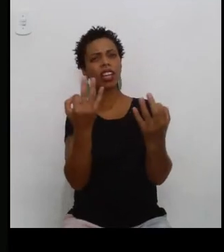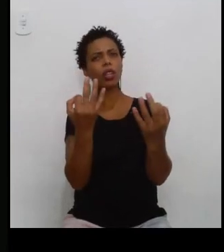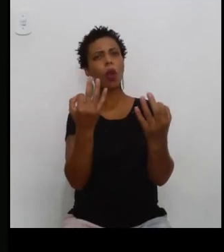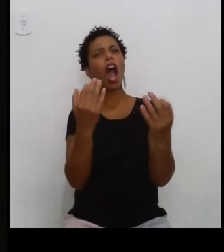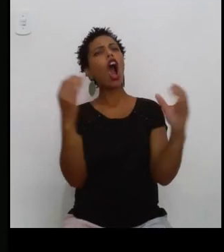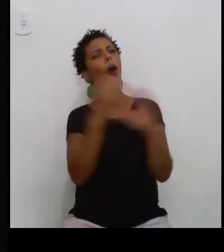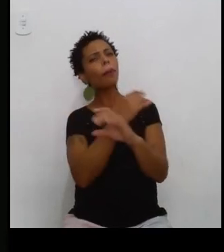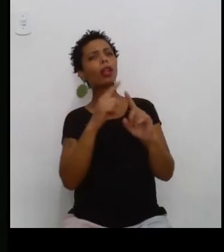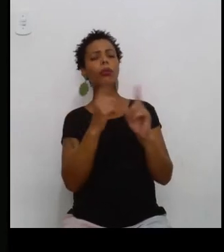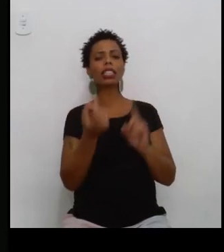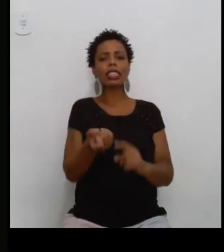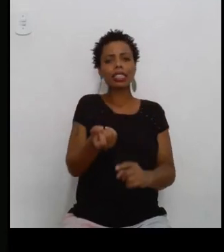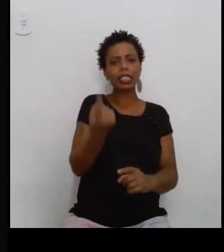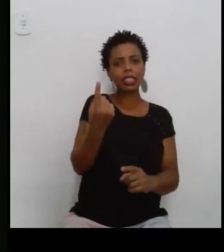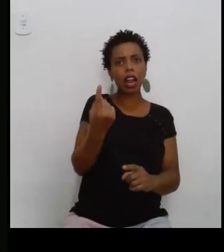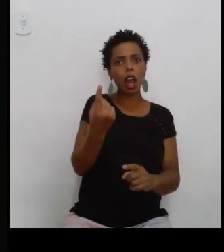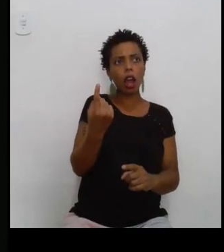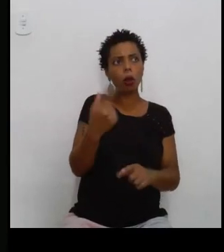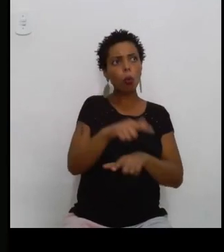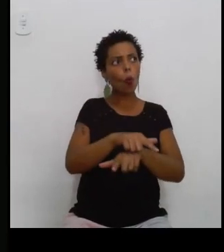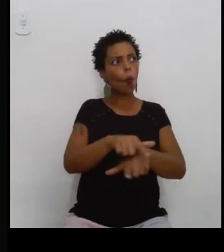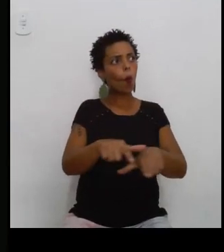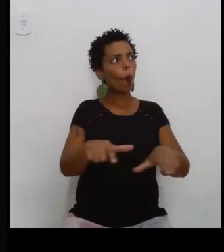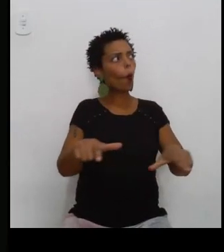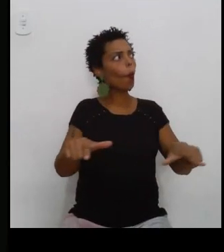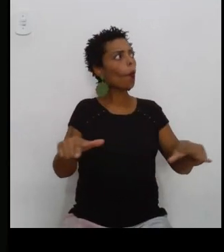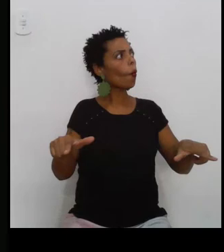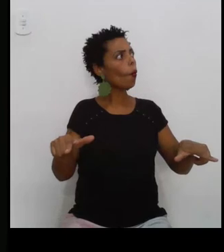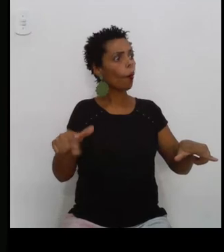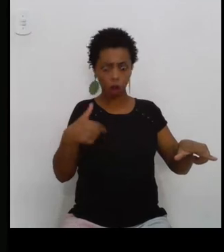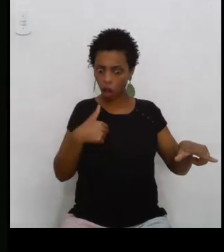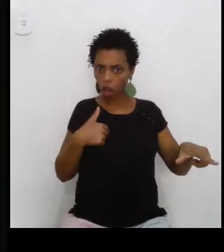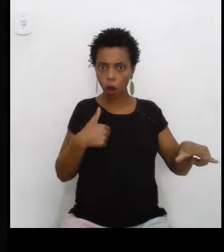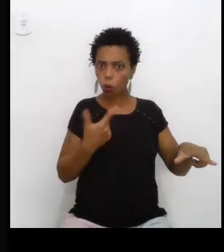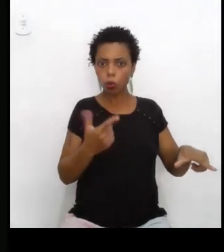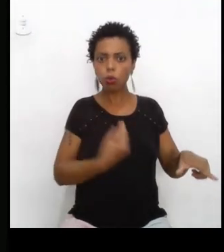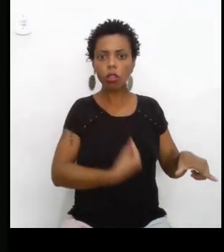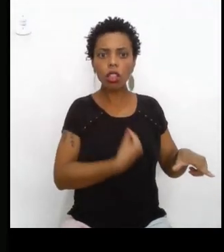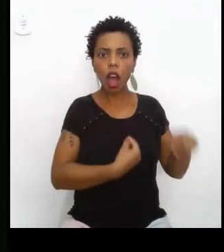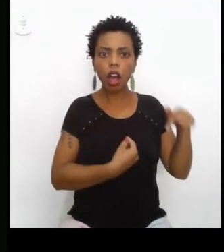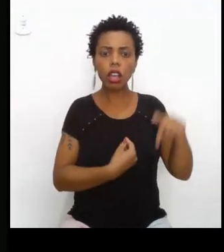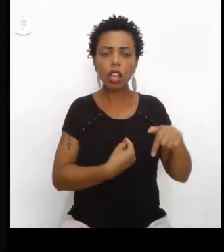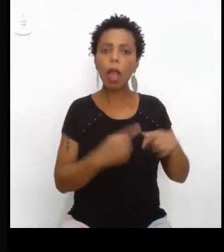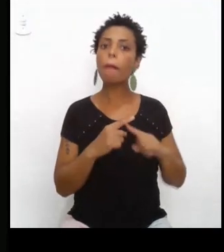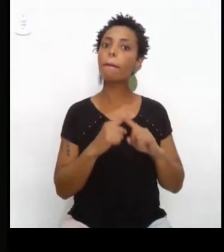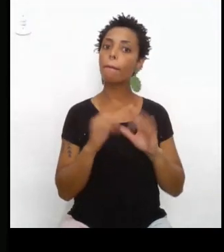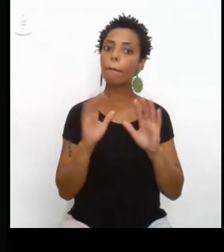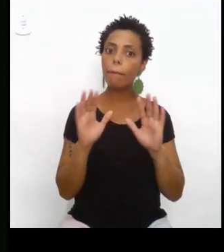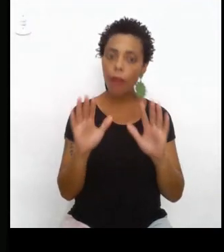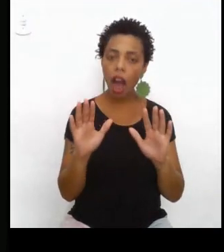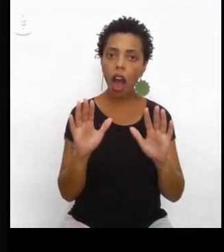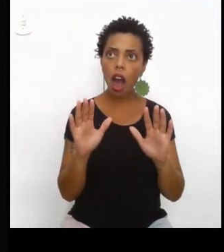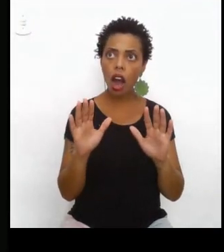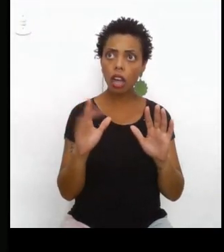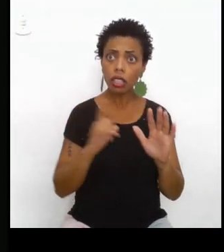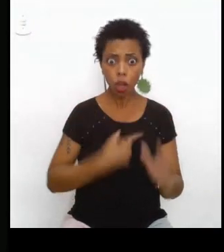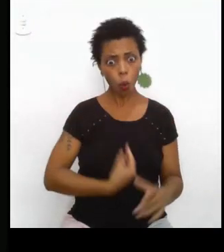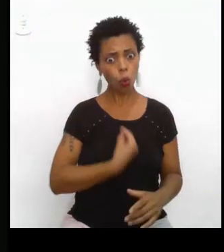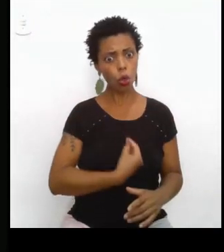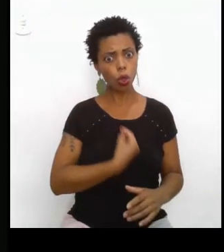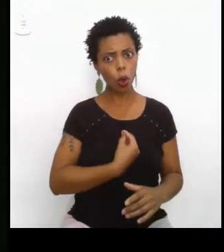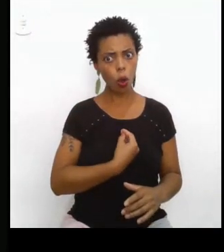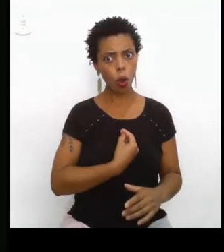mais lindinho aqui mesmo eu há mais alguma forma estou aqui eu não estou